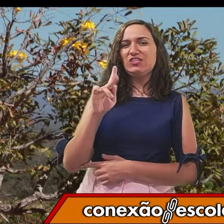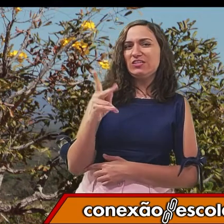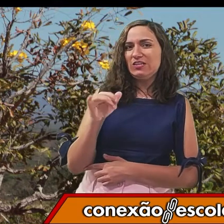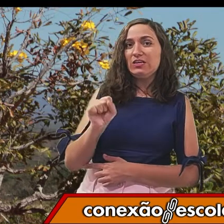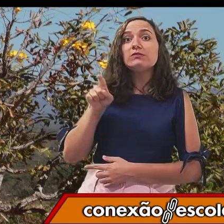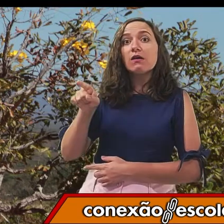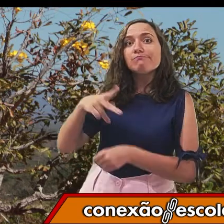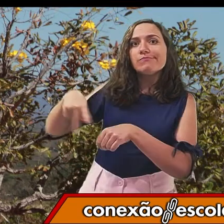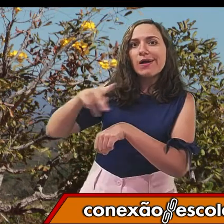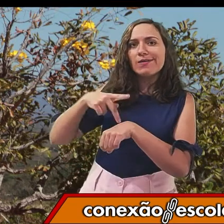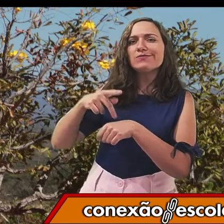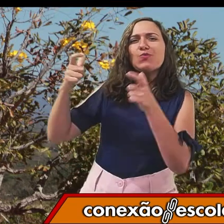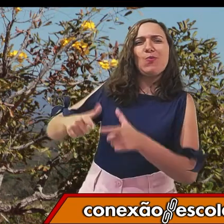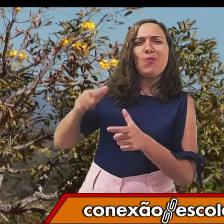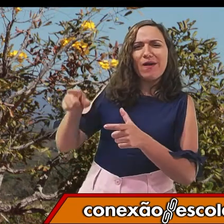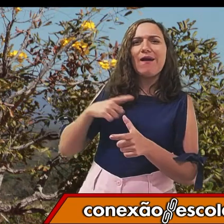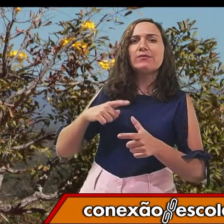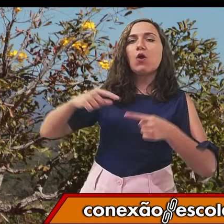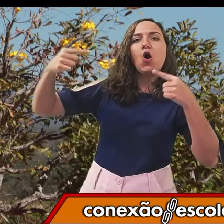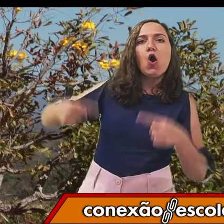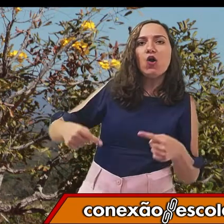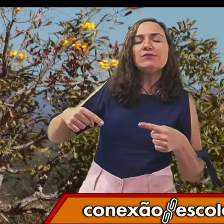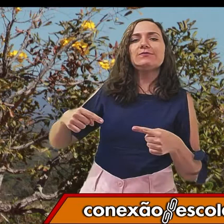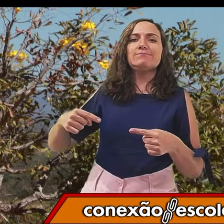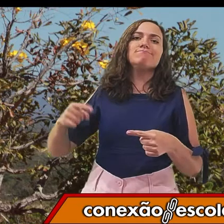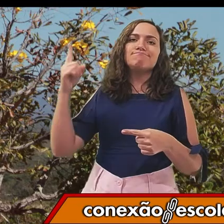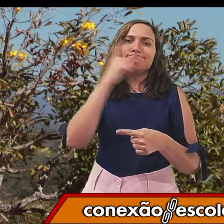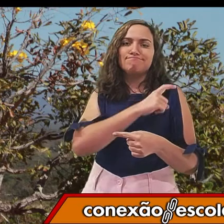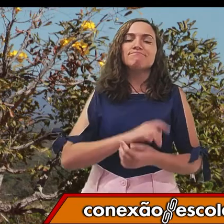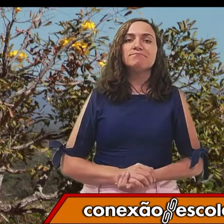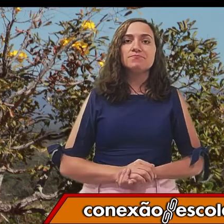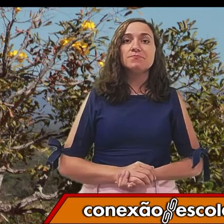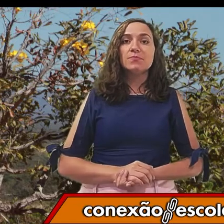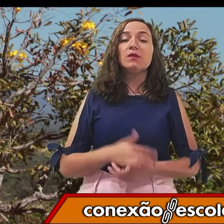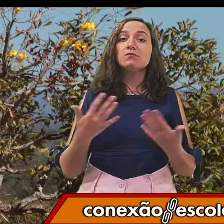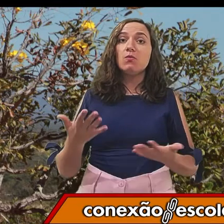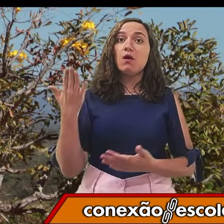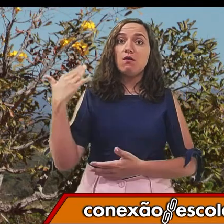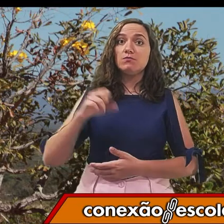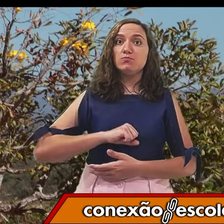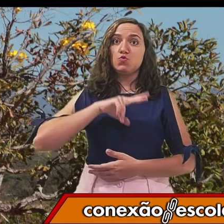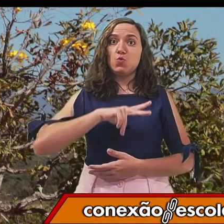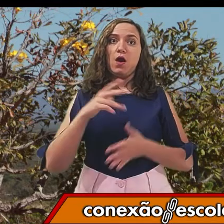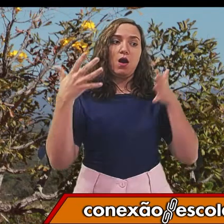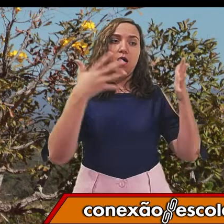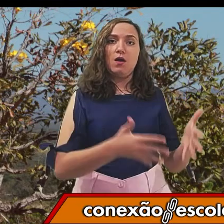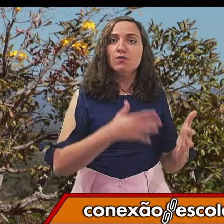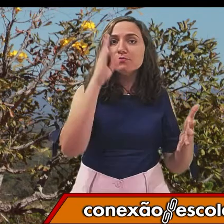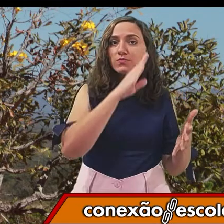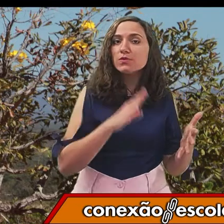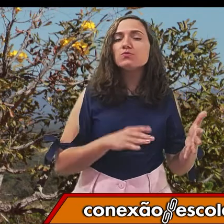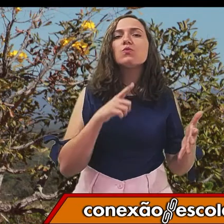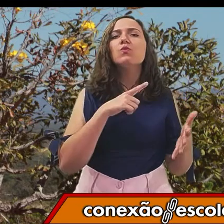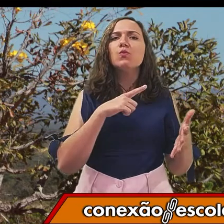Antes da chegada de Dom João ao Brasil, as indústrias eram proibidas na colônia. A economia brasileira se